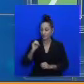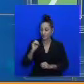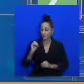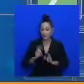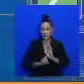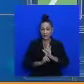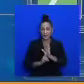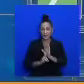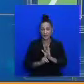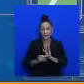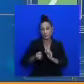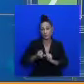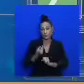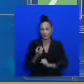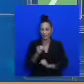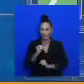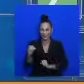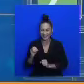da Lotomania.